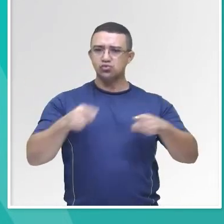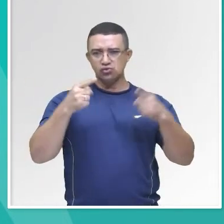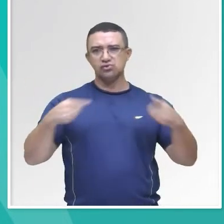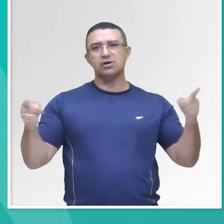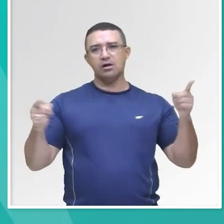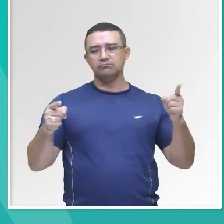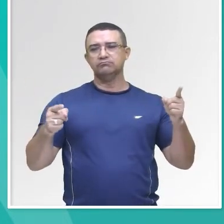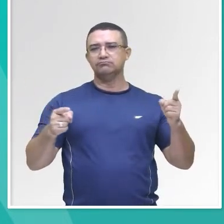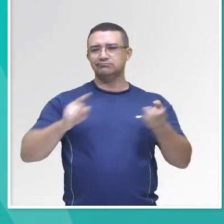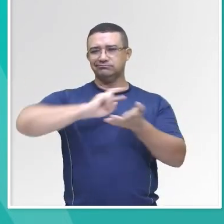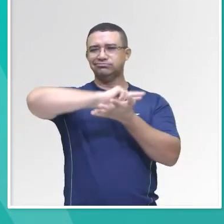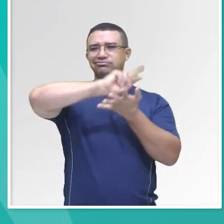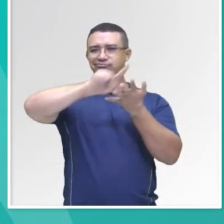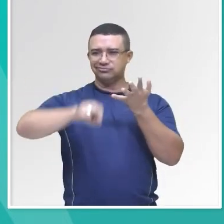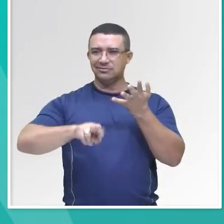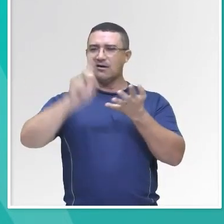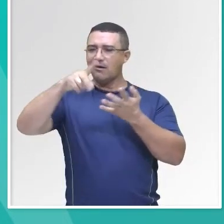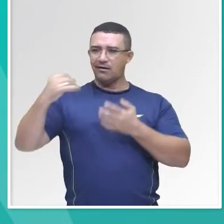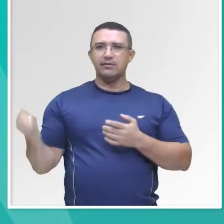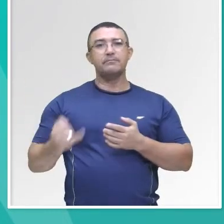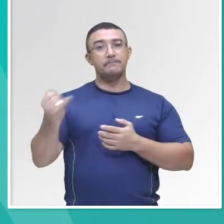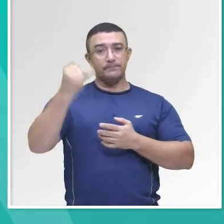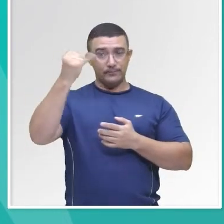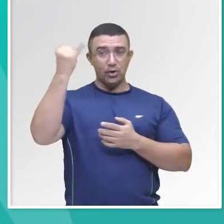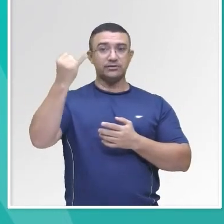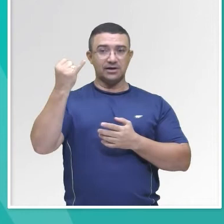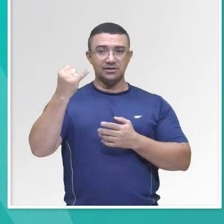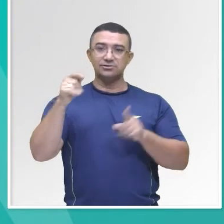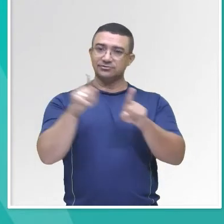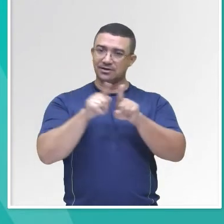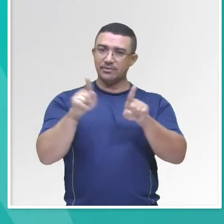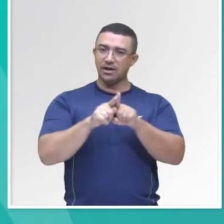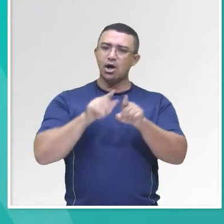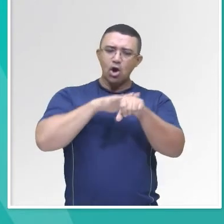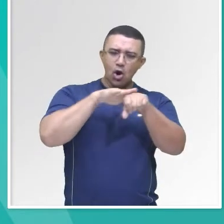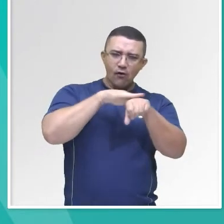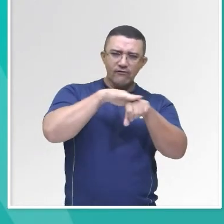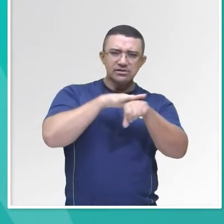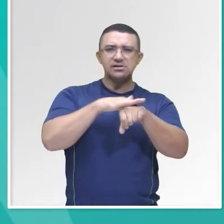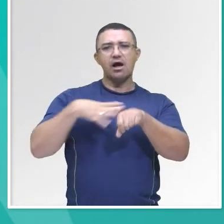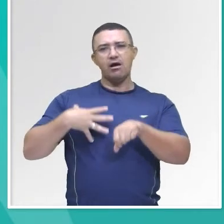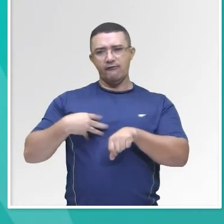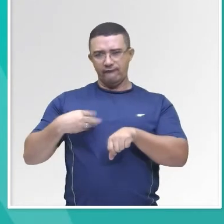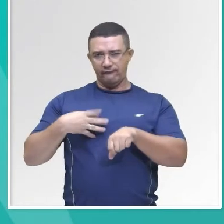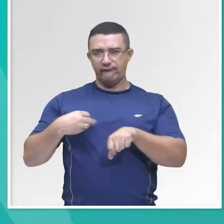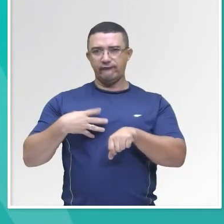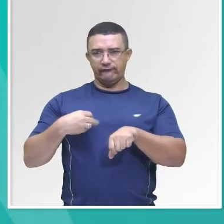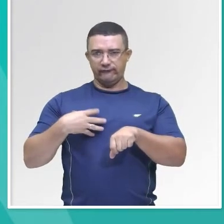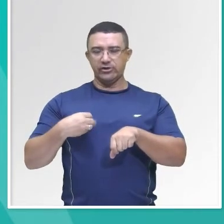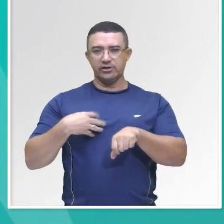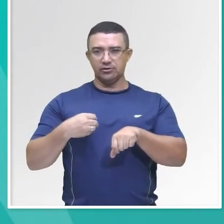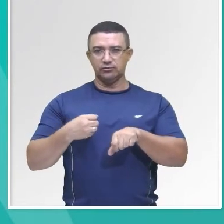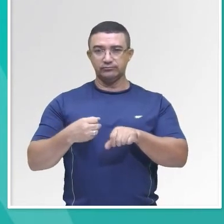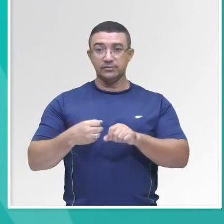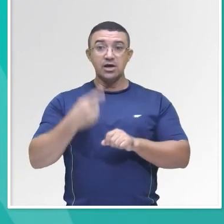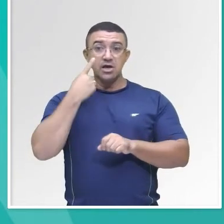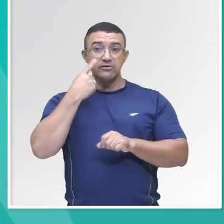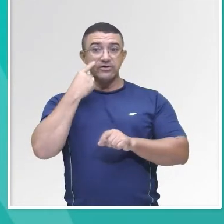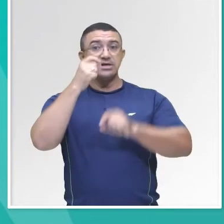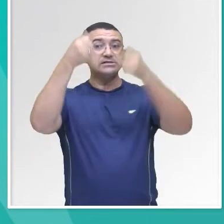real sentido das celebrações e o objetivo comercial da publicidade no período de datas